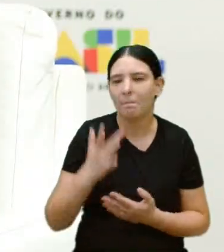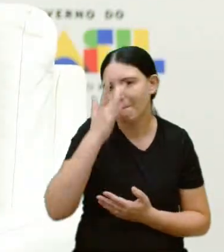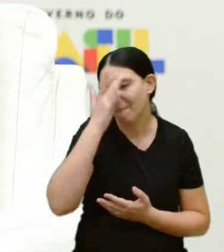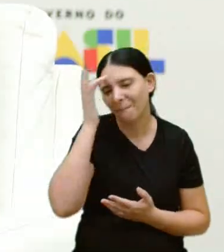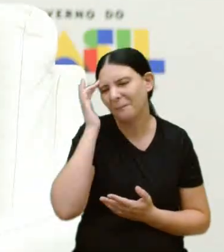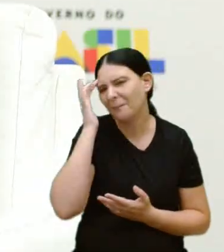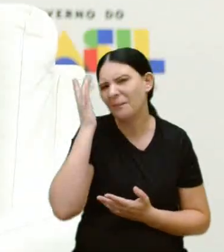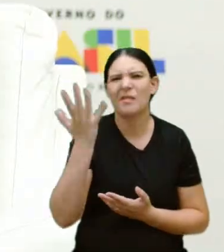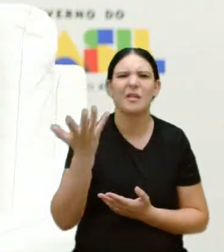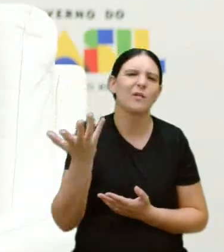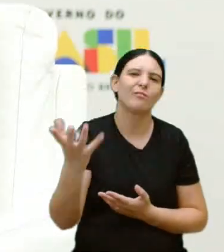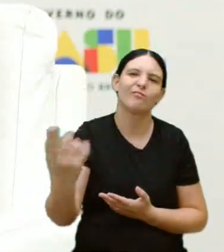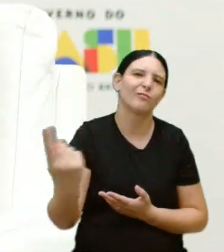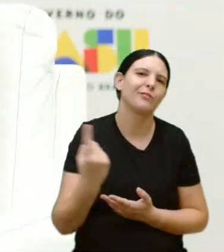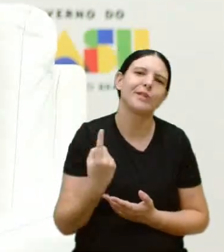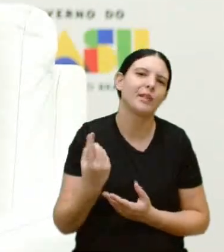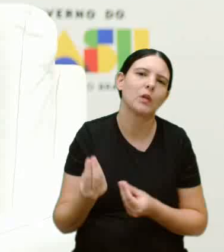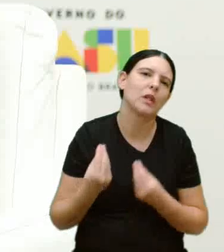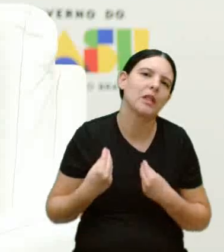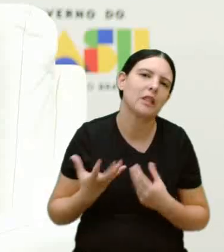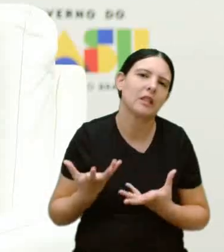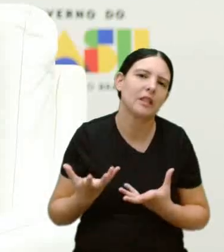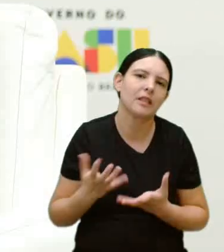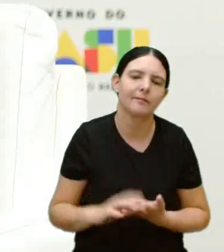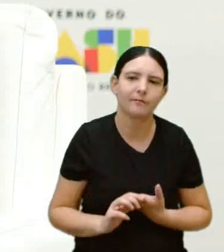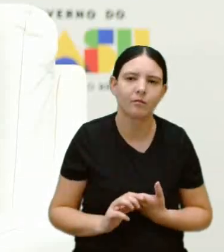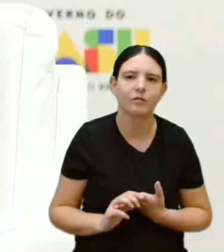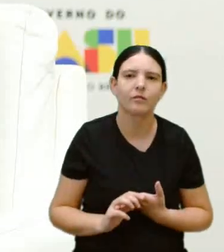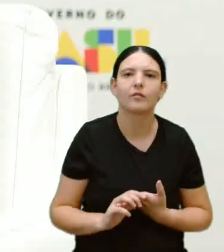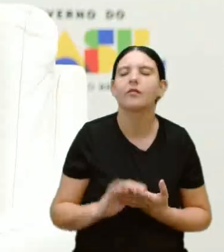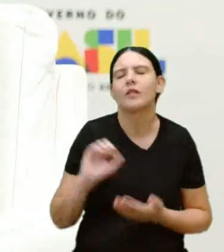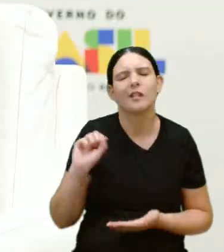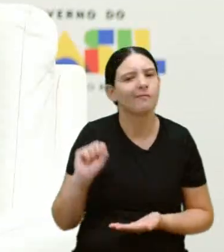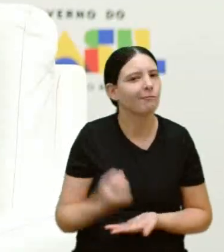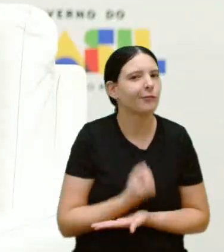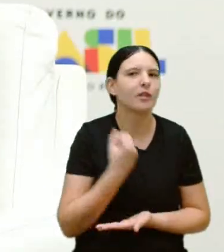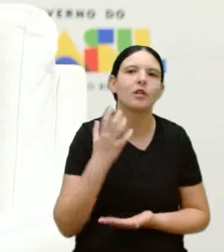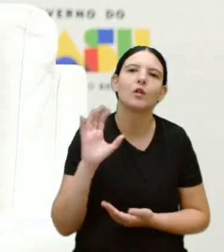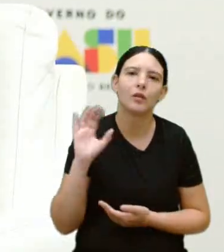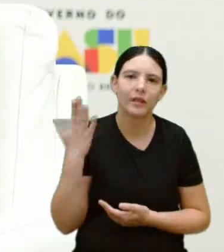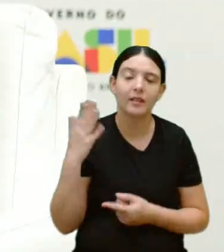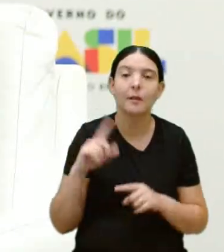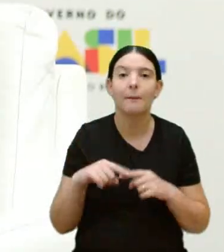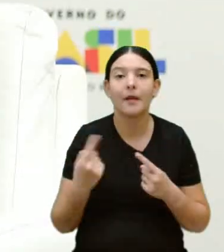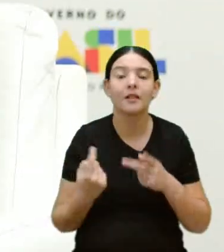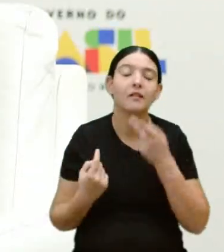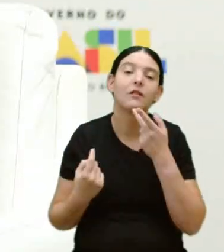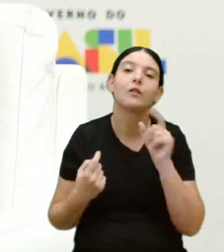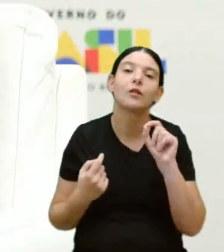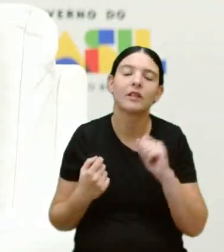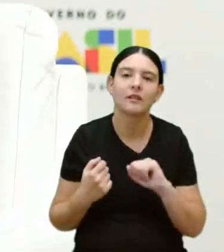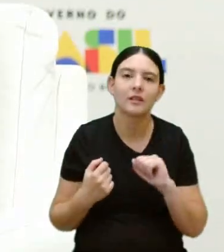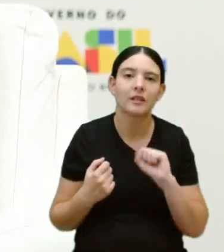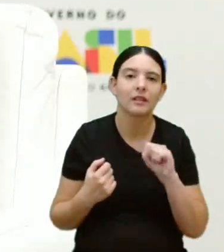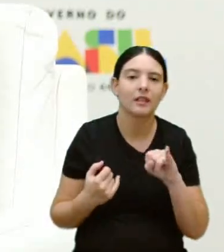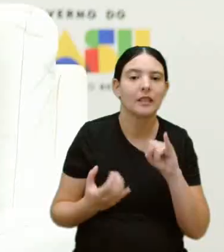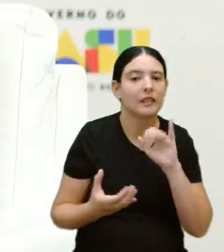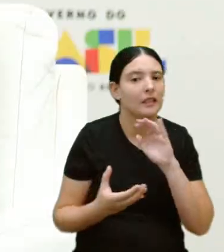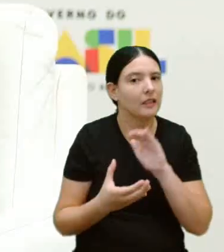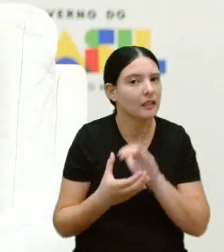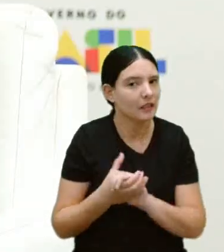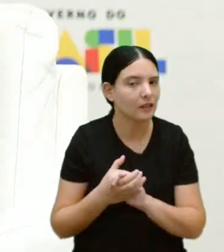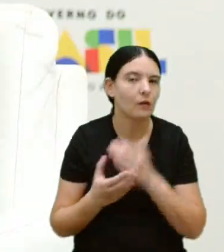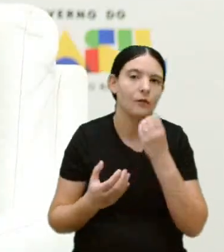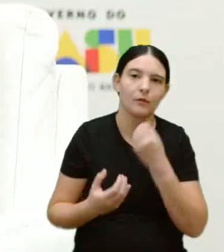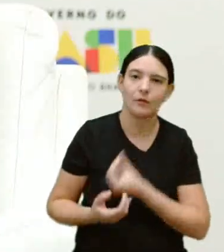quero. Isso é inevitável, frustração na relação. Só que o Gottman falou o seguinte, os casais que vivem bem durante muito